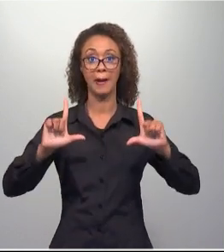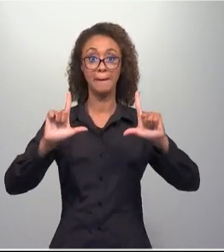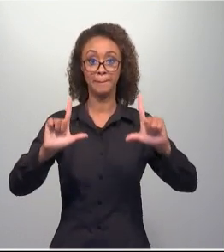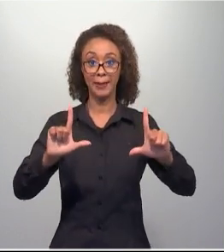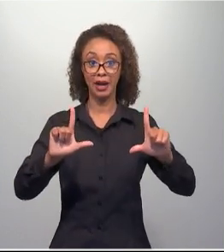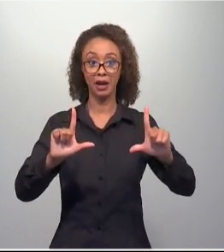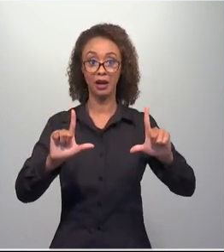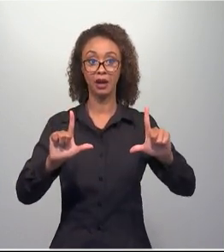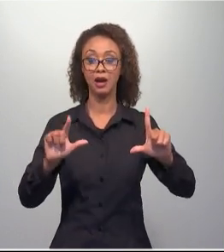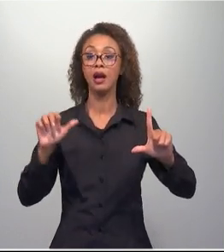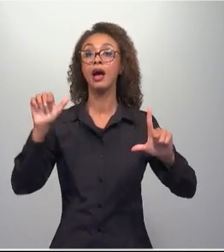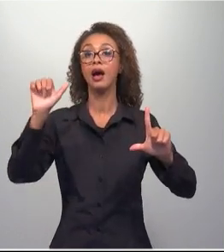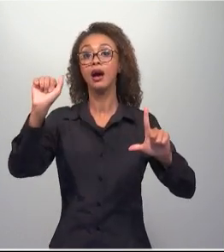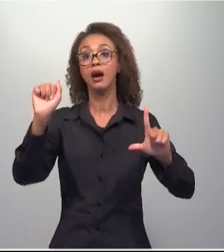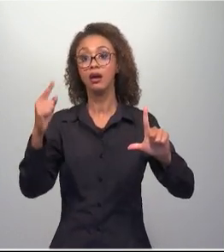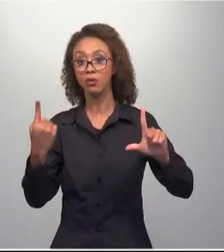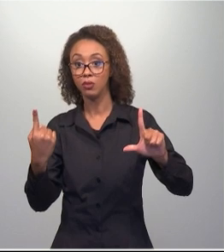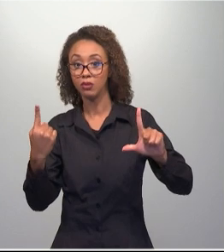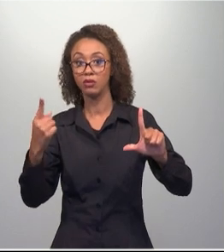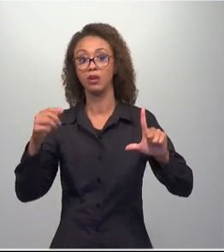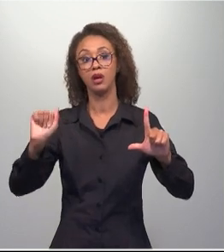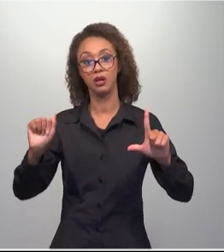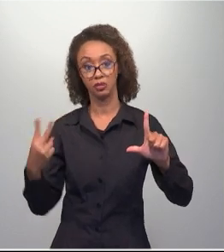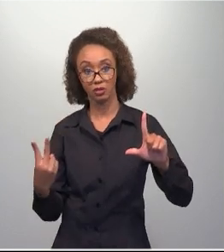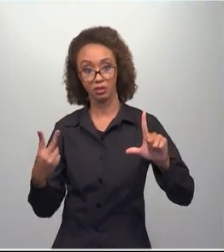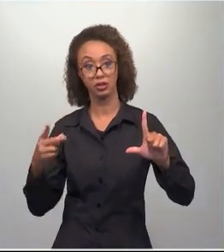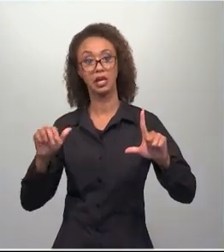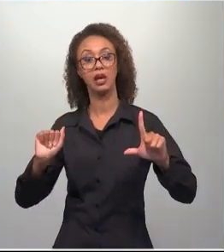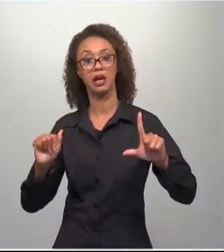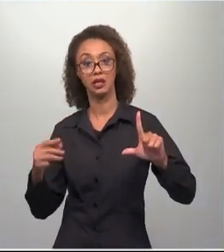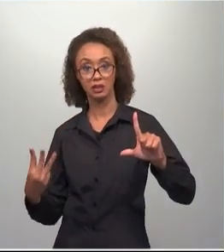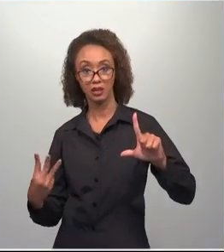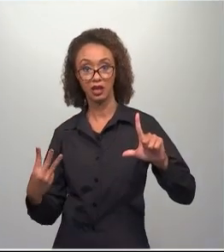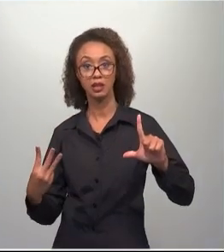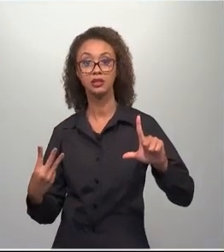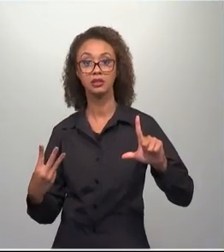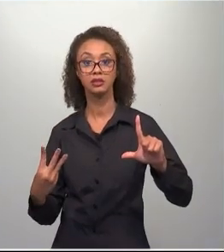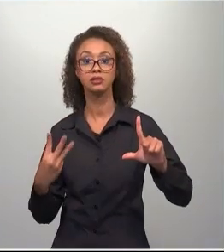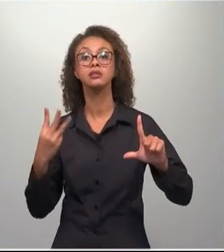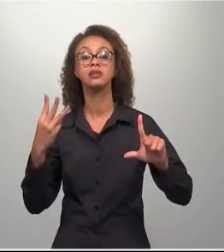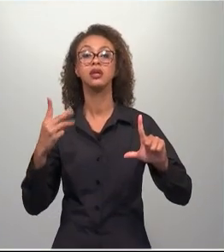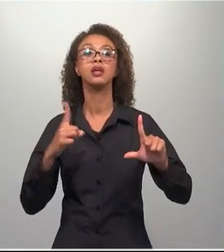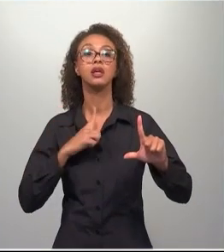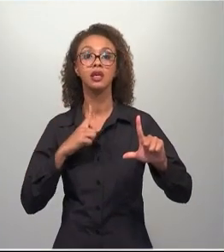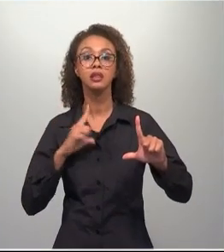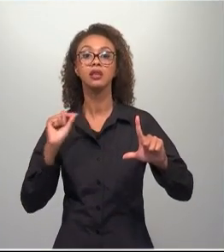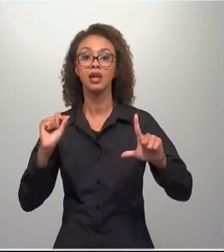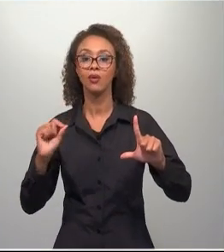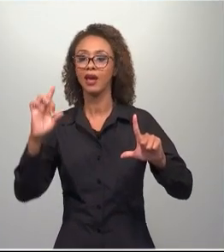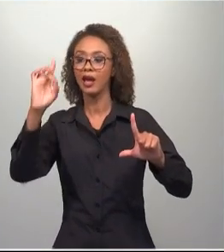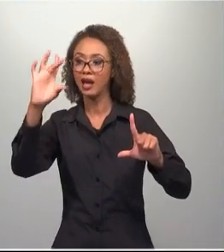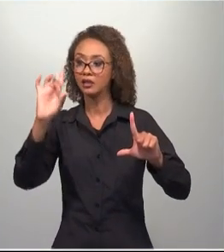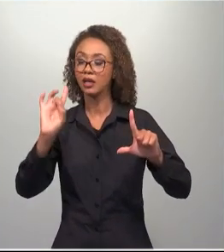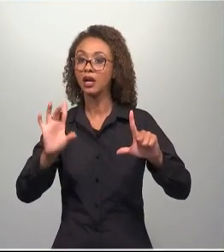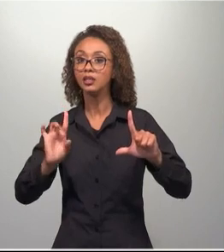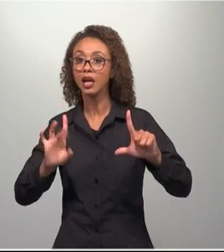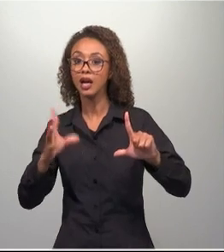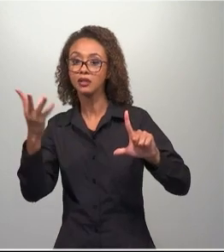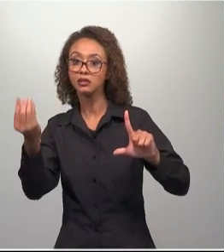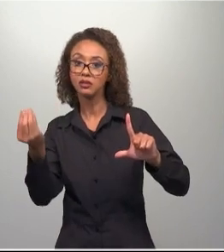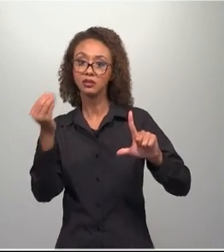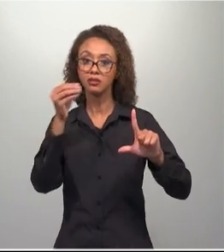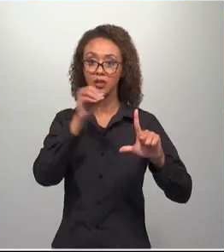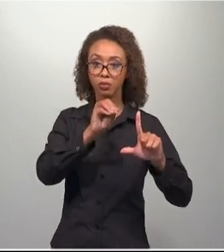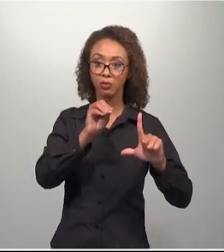me dá a somatória e o meu vai um próximo estágio então usa um bloquinho para somá dor nós já